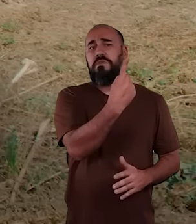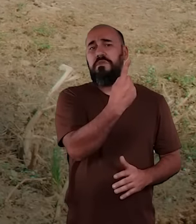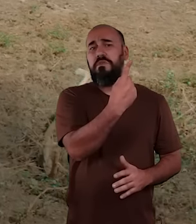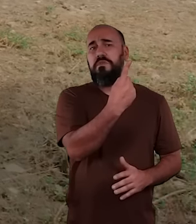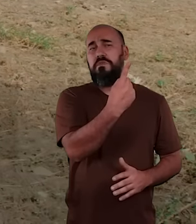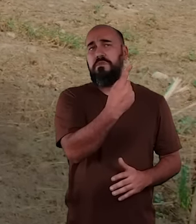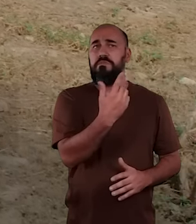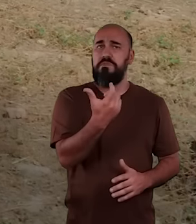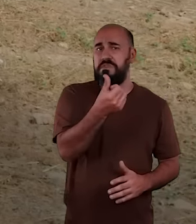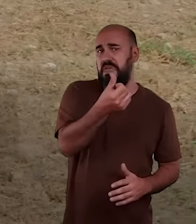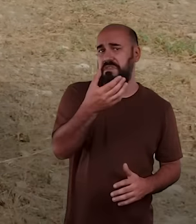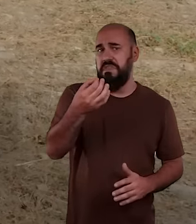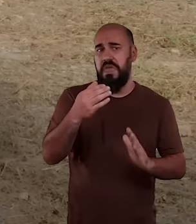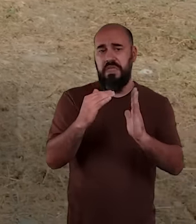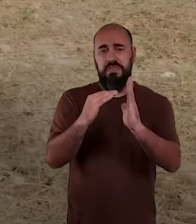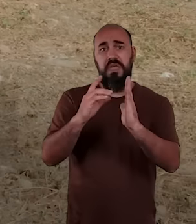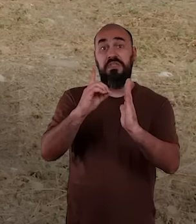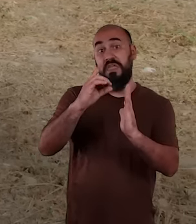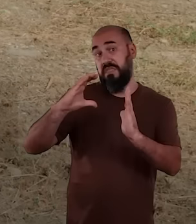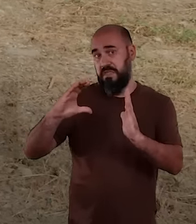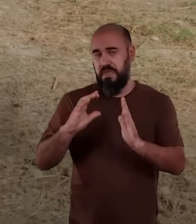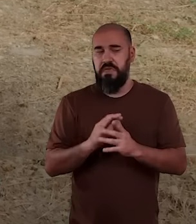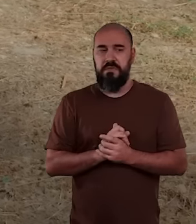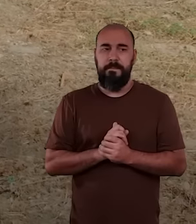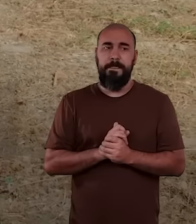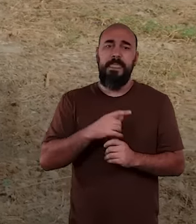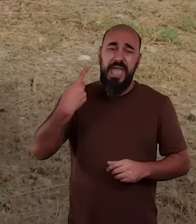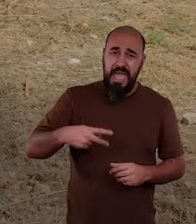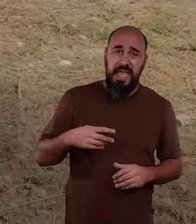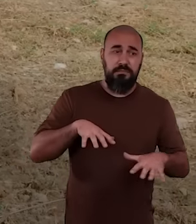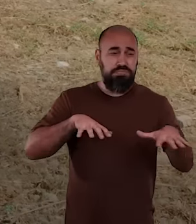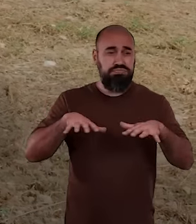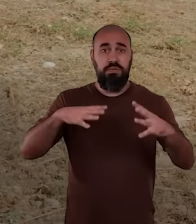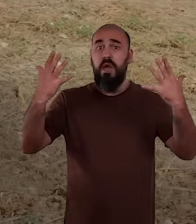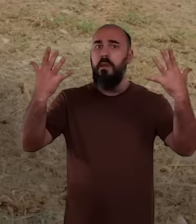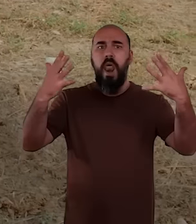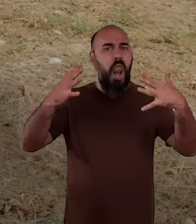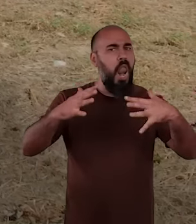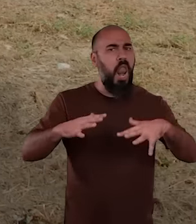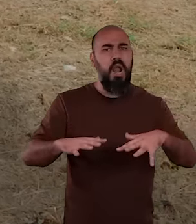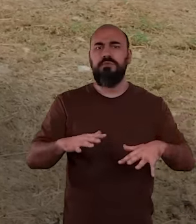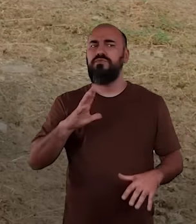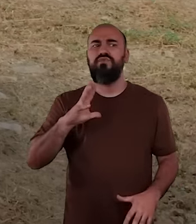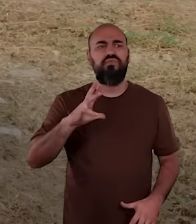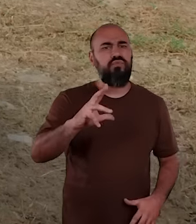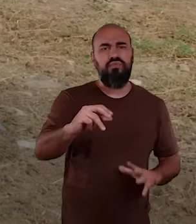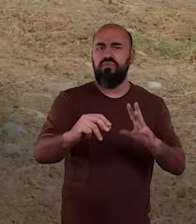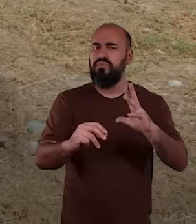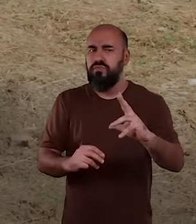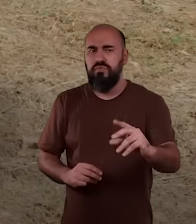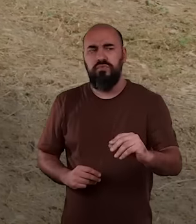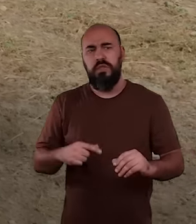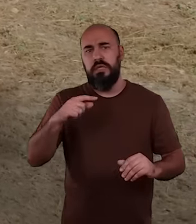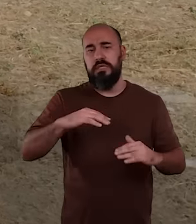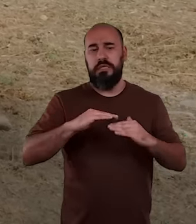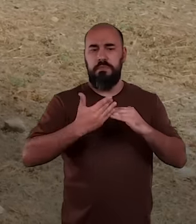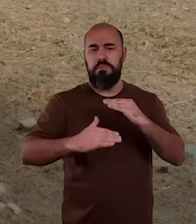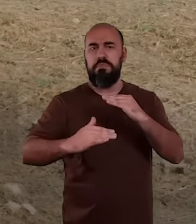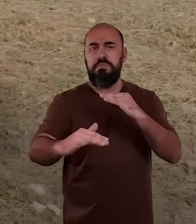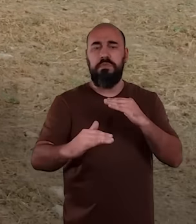Cristo. Esse terremoto devastou todas as cidades aqui do Vale do Licos. Inclusive, eu vou pedir